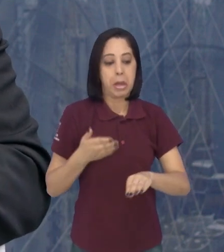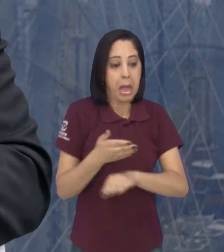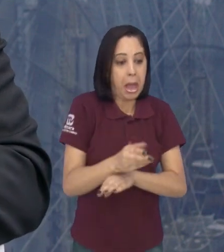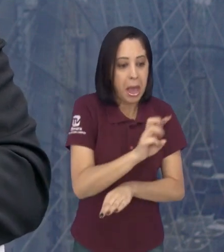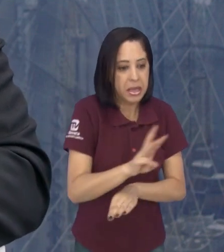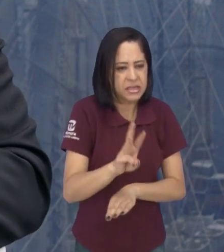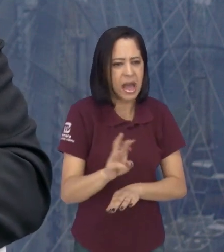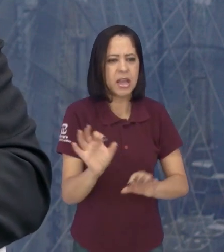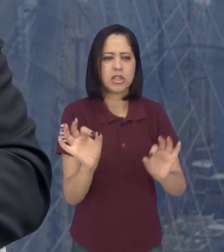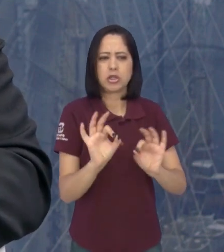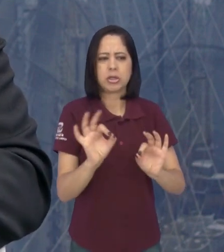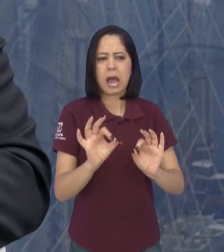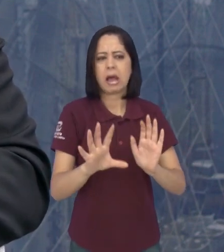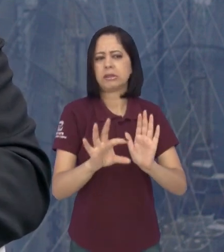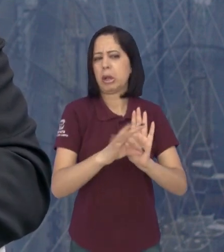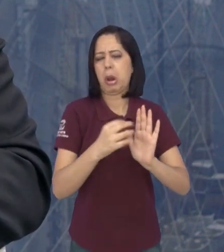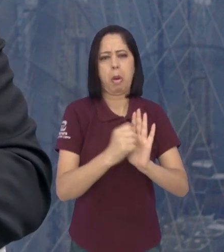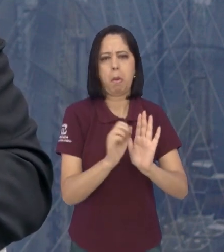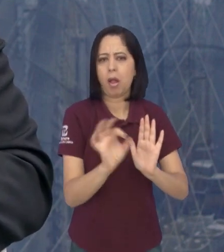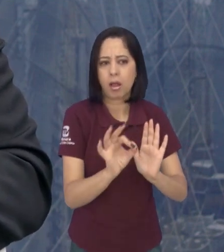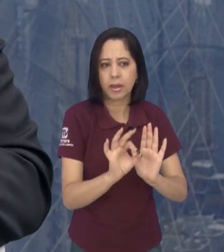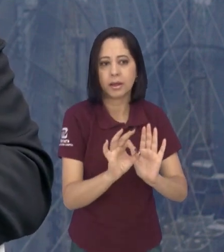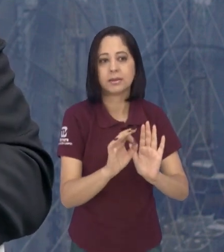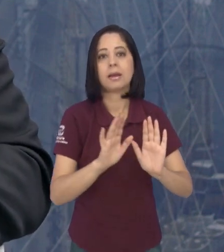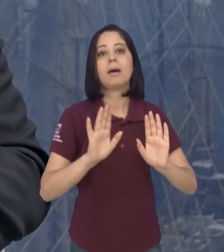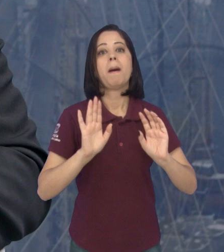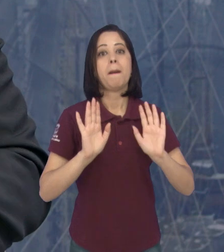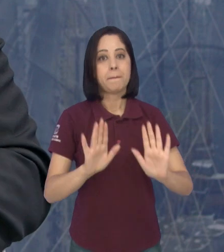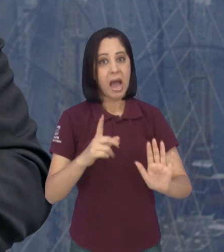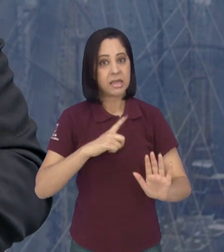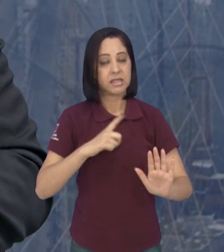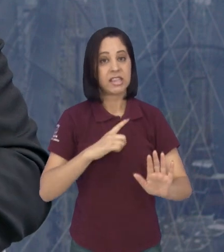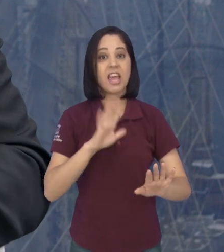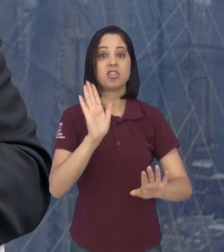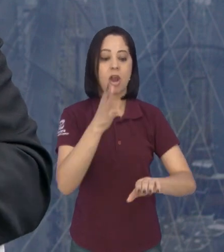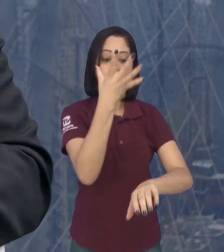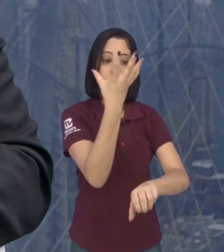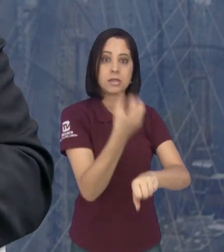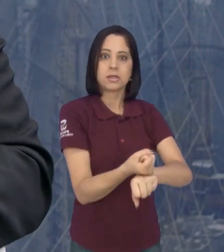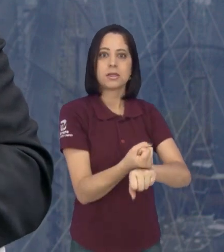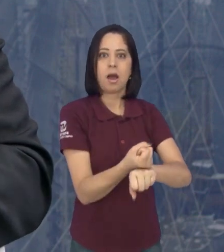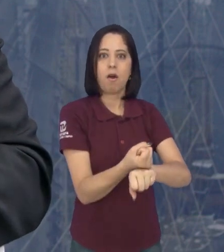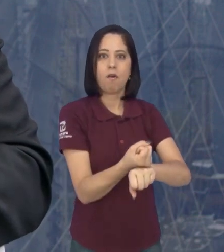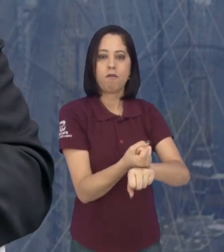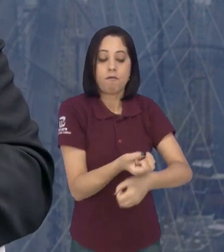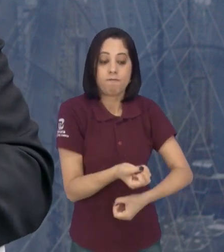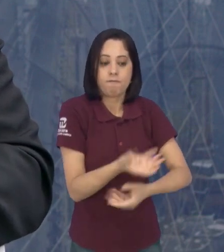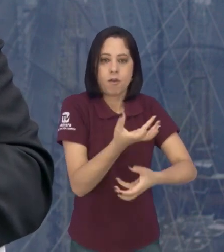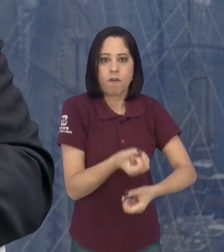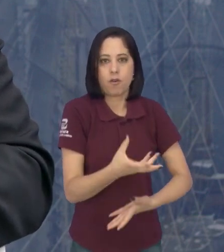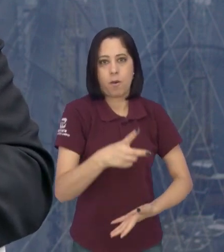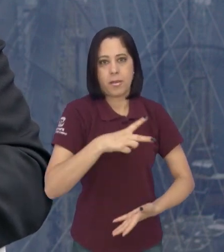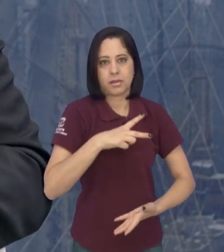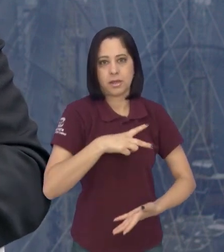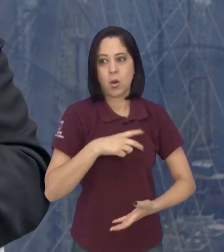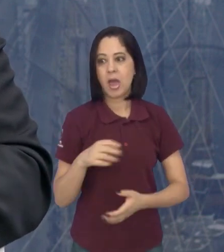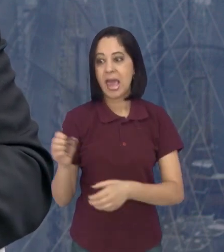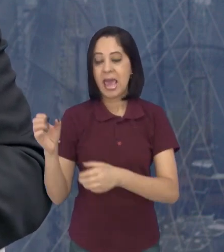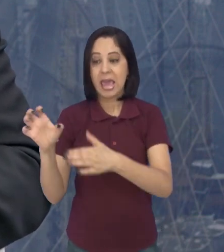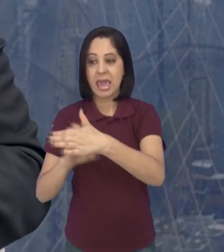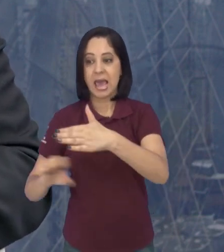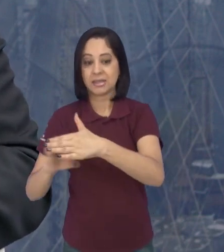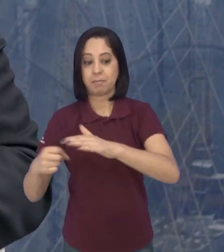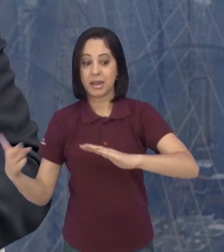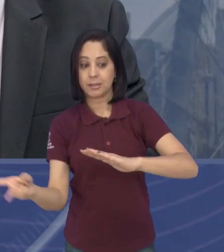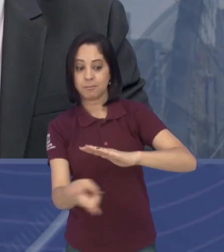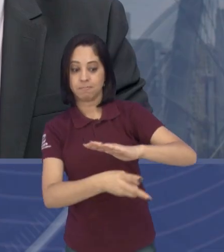ou em alguma plataforma, existe inclusive uma série de dados estatísticos que eles são importantes para as empresas.